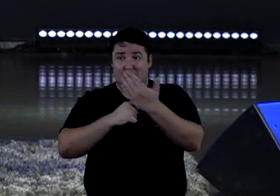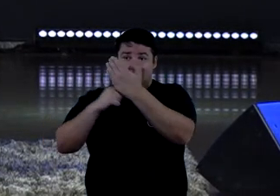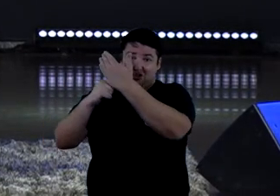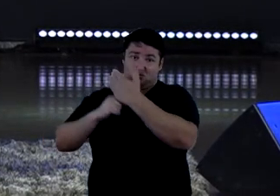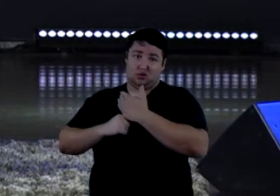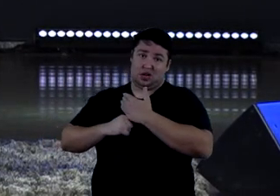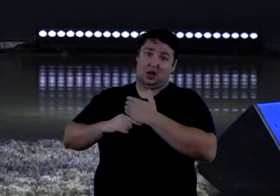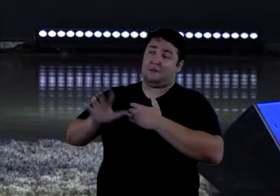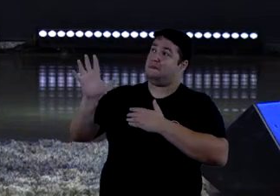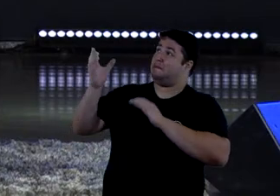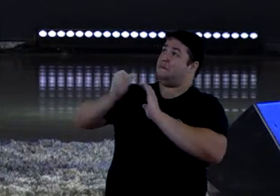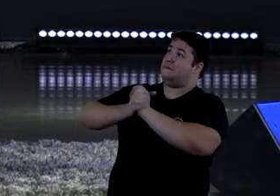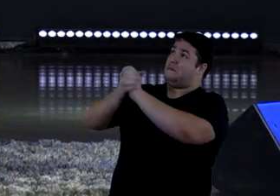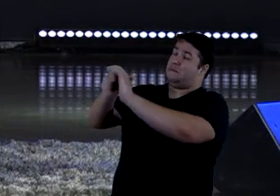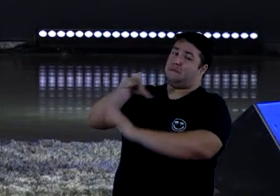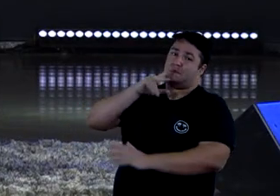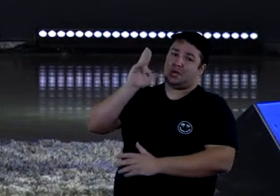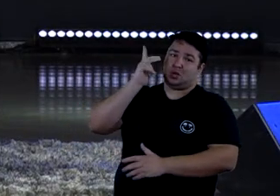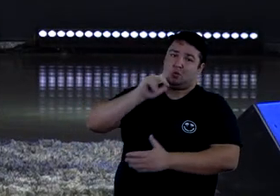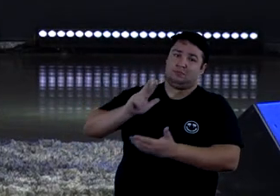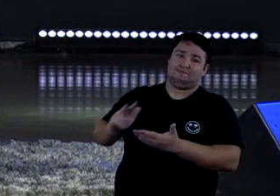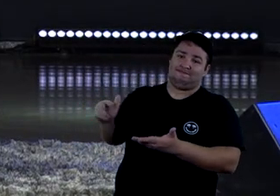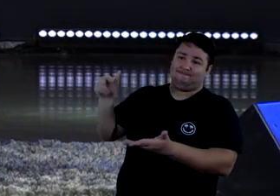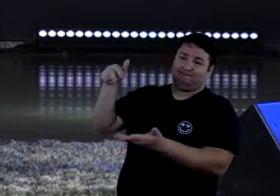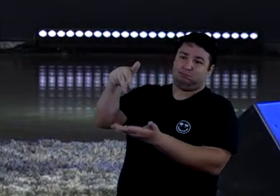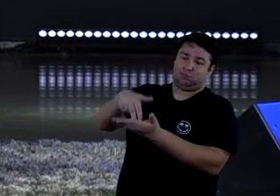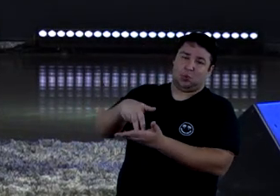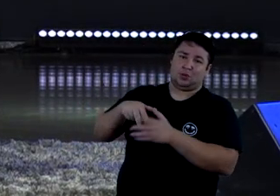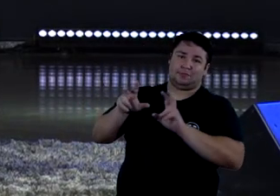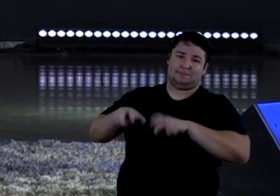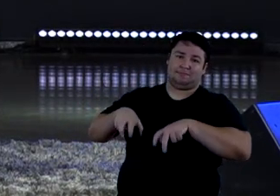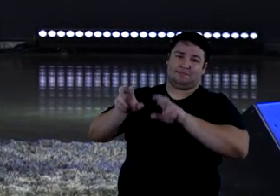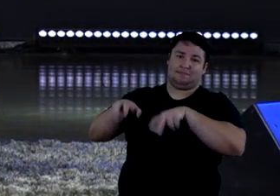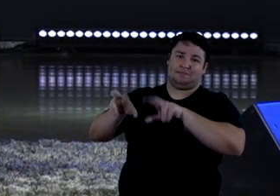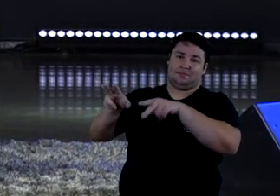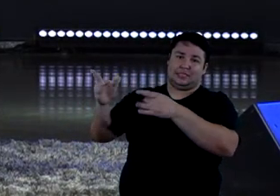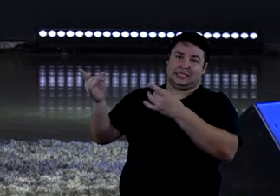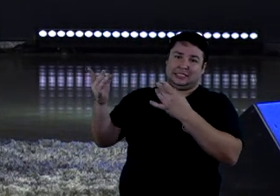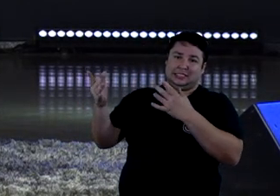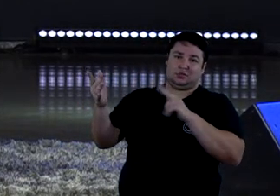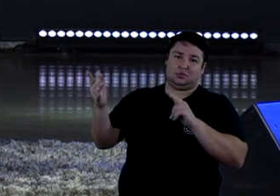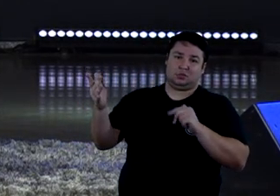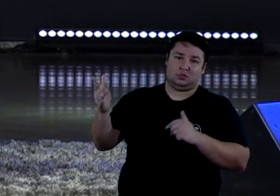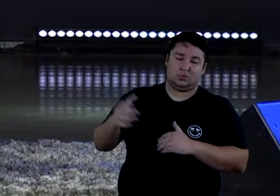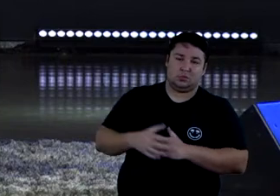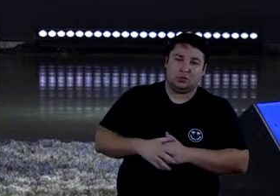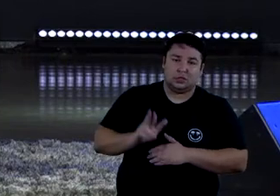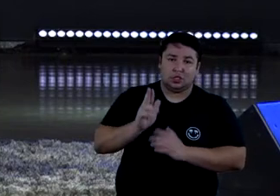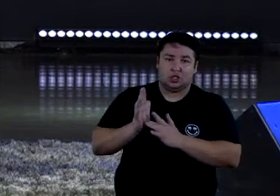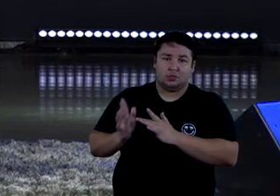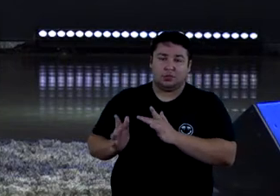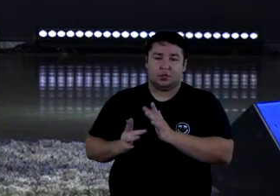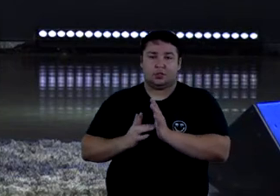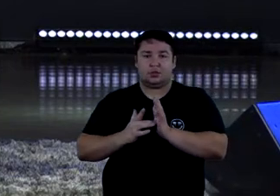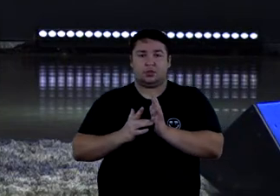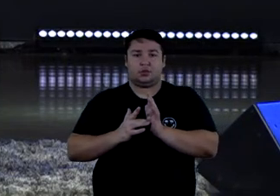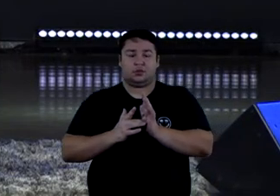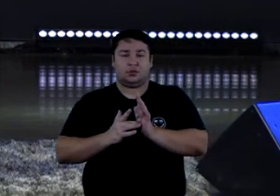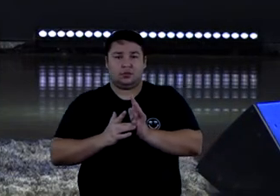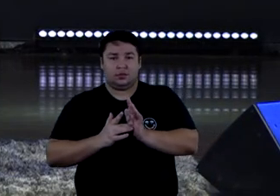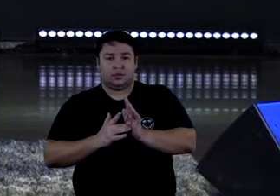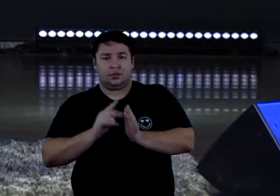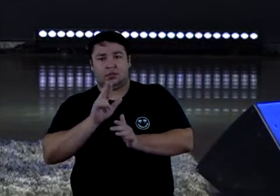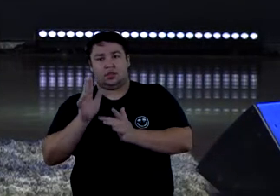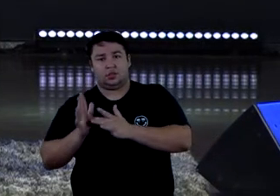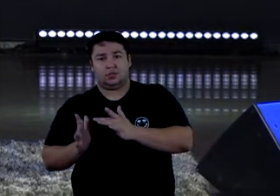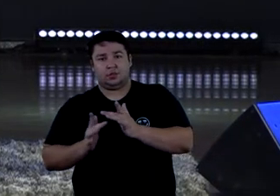mão. Possa impulsioná-los a caminhar. Sem desistir. Em nome de Jesus.